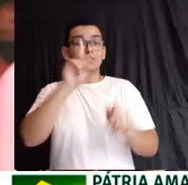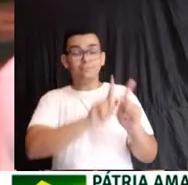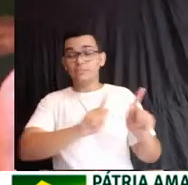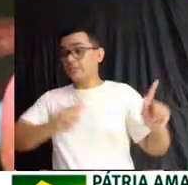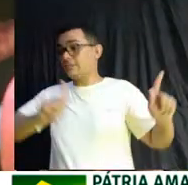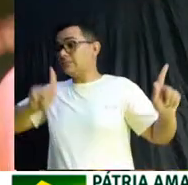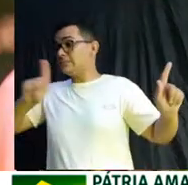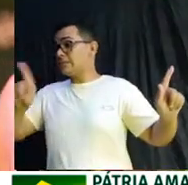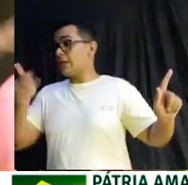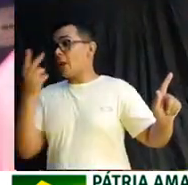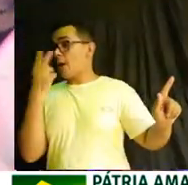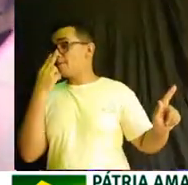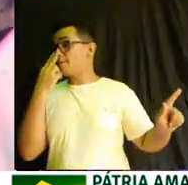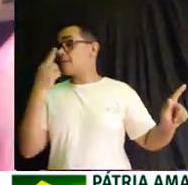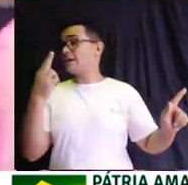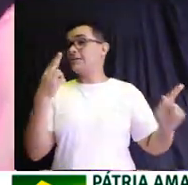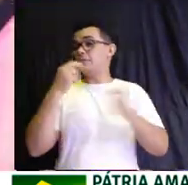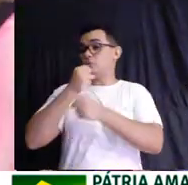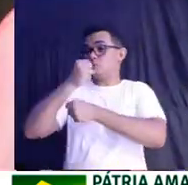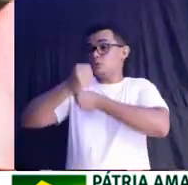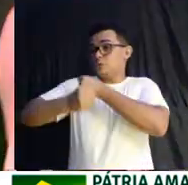um